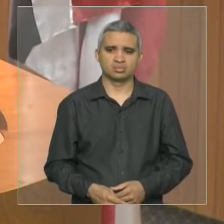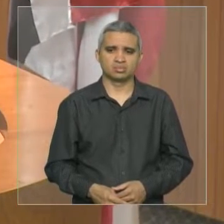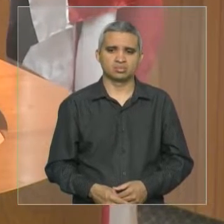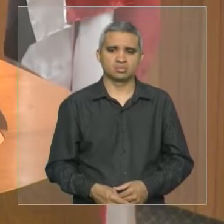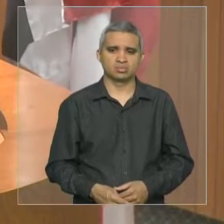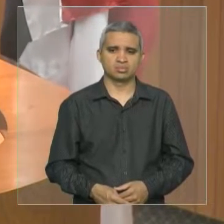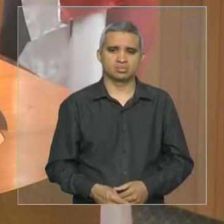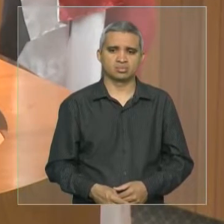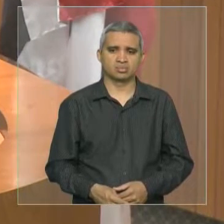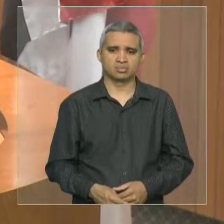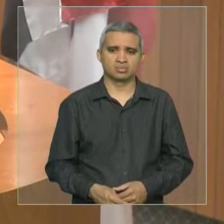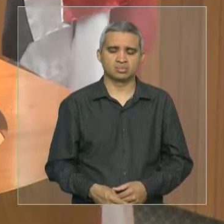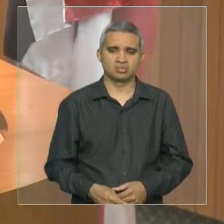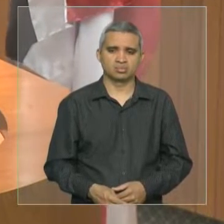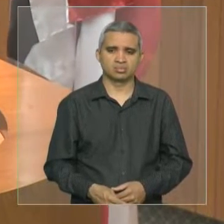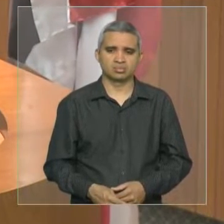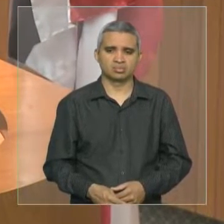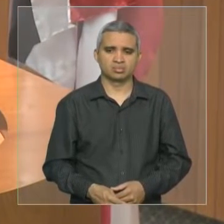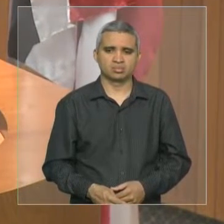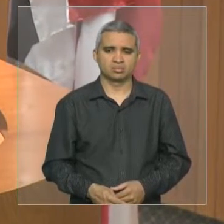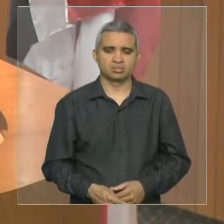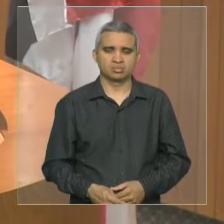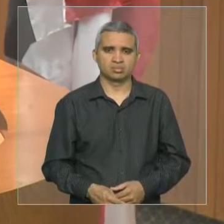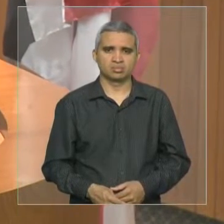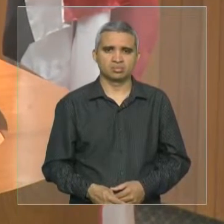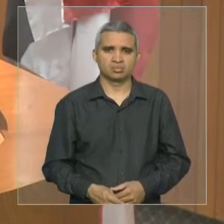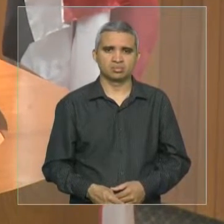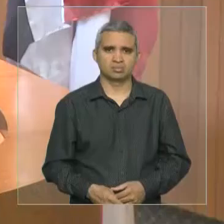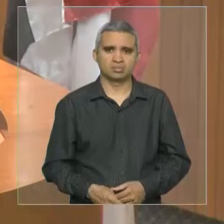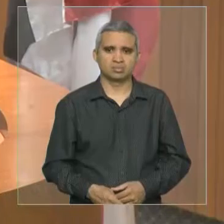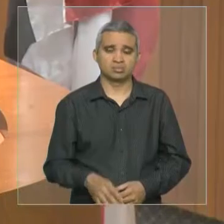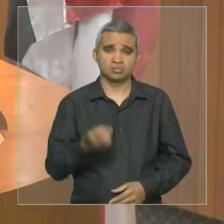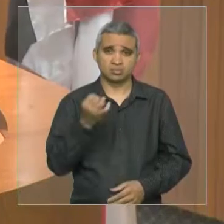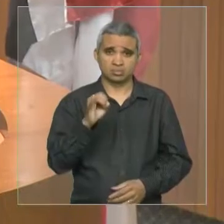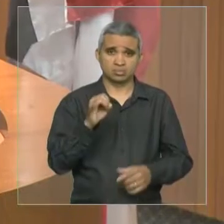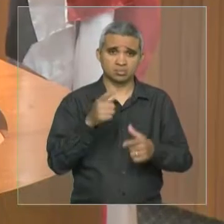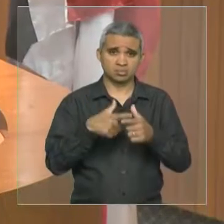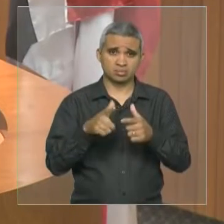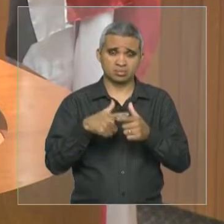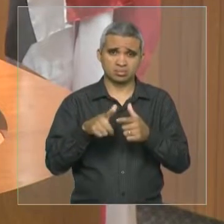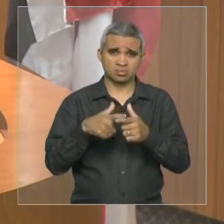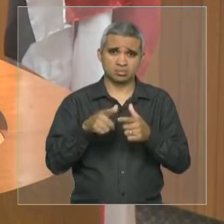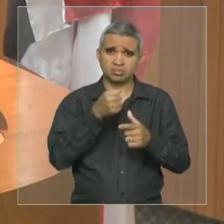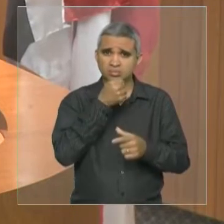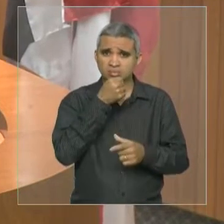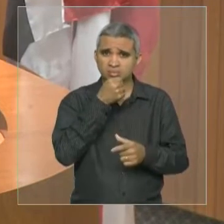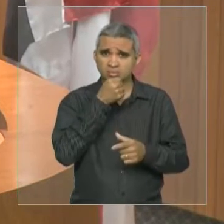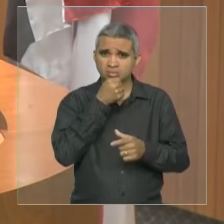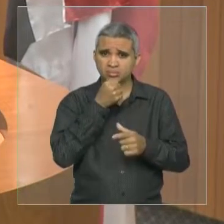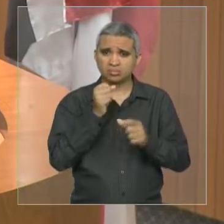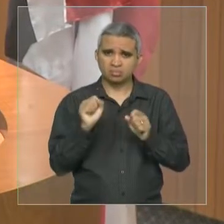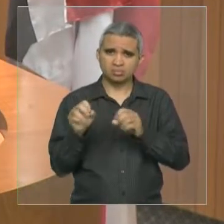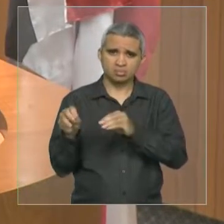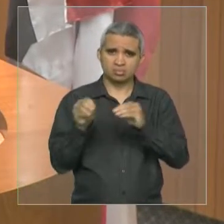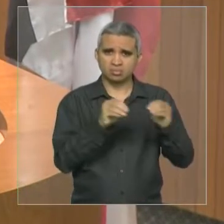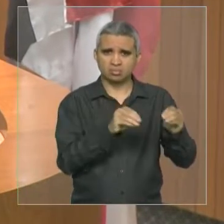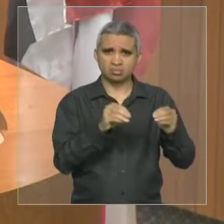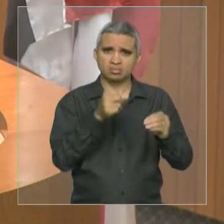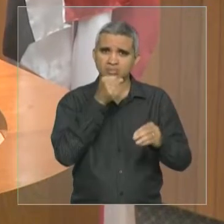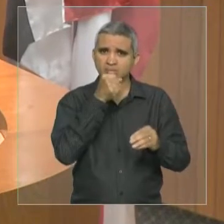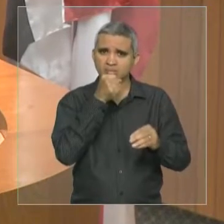Vossa Excelência, claro. Não gostaria de... se não tiver sendo possível ouvir, se Vossa Excelência quiser mudar de tribuna...